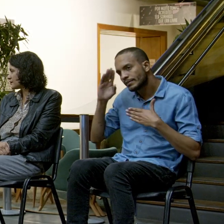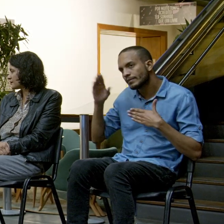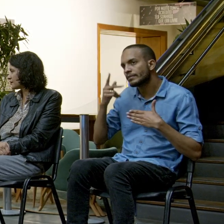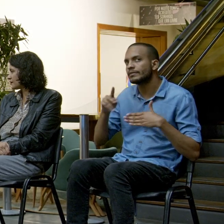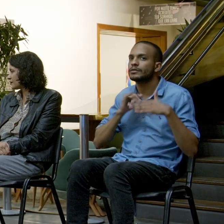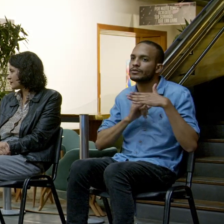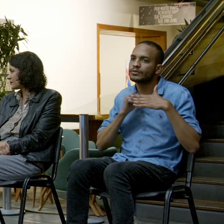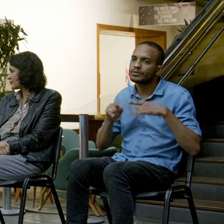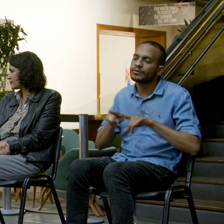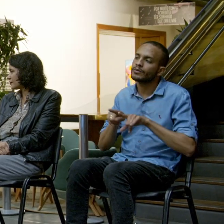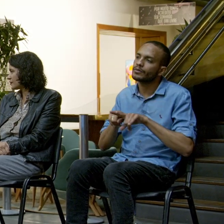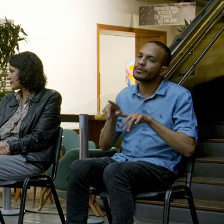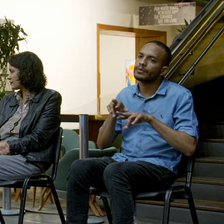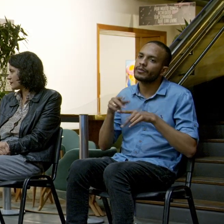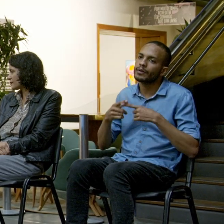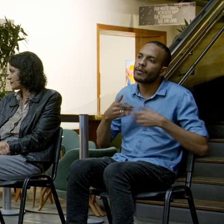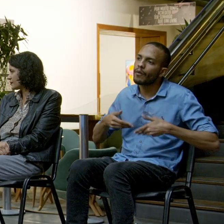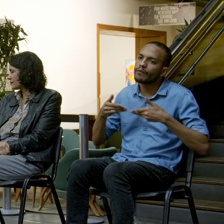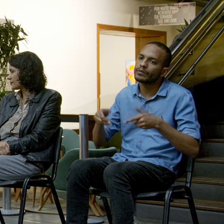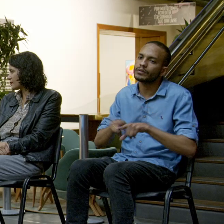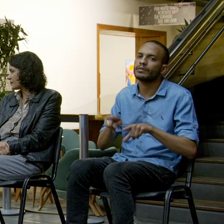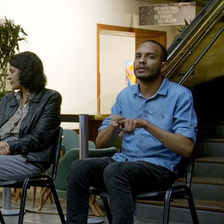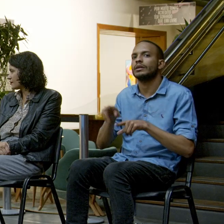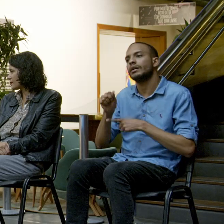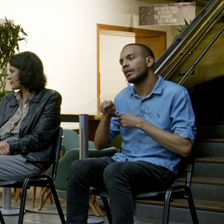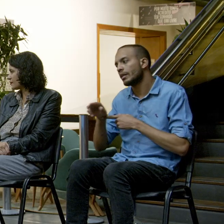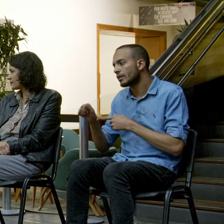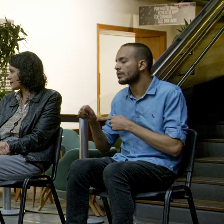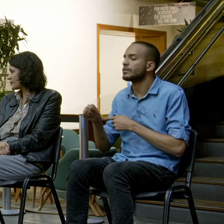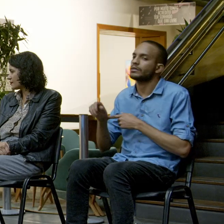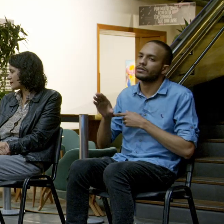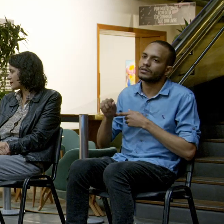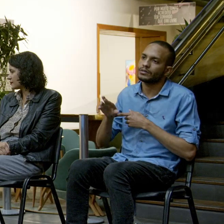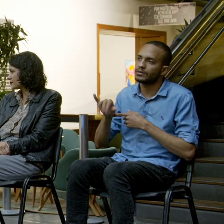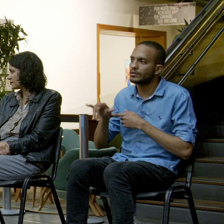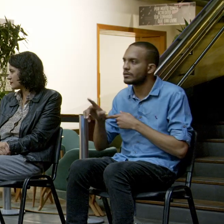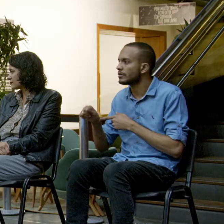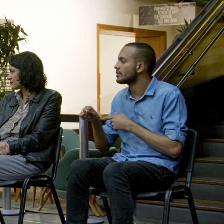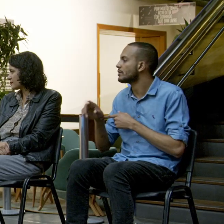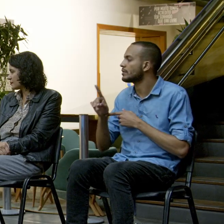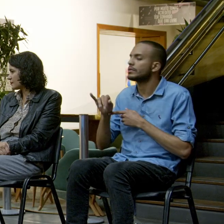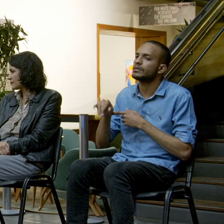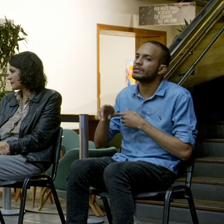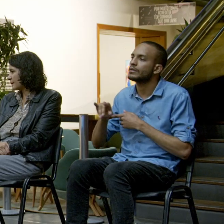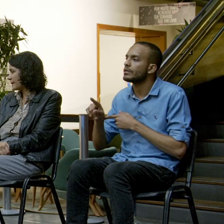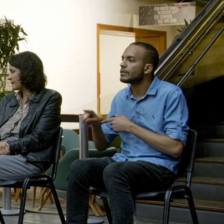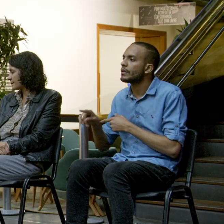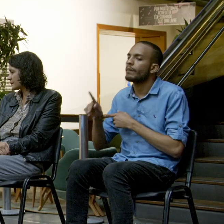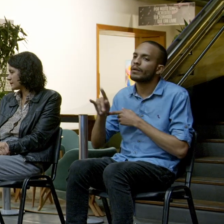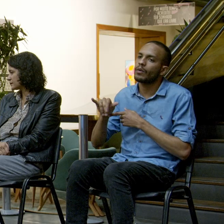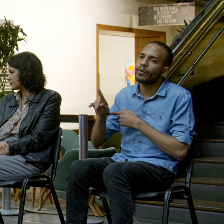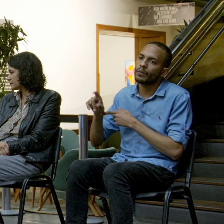Tomi Otaki pelo convite, a Ana Carolina Tonetti, a Priscila Gomes, a Natami Diniz, ao Paulo Miada